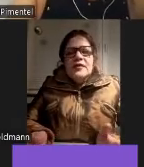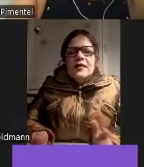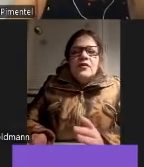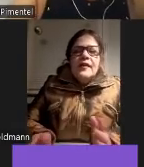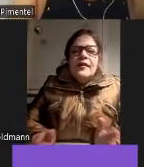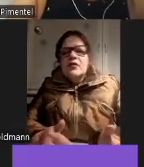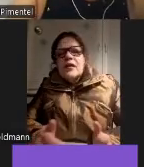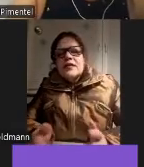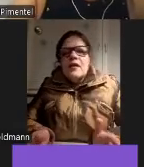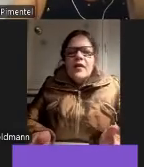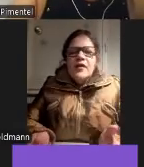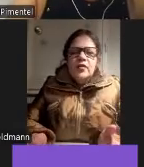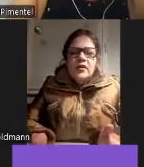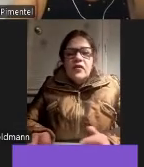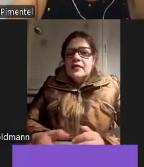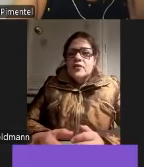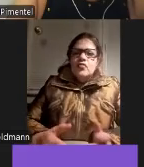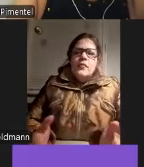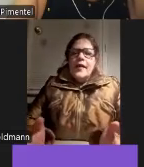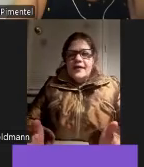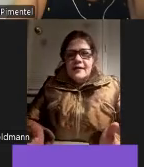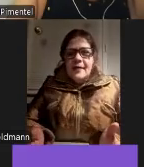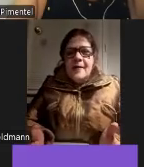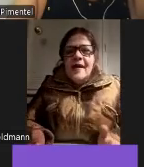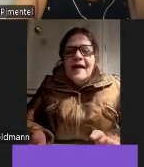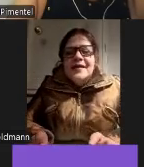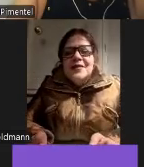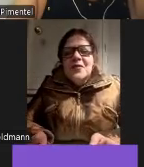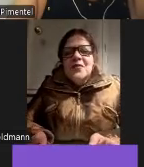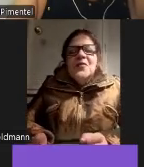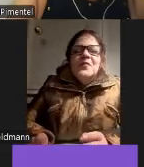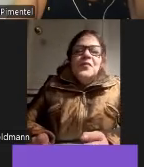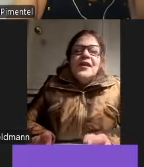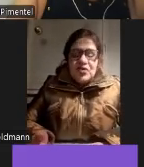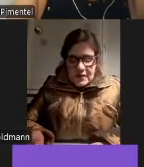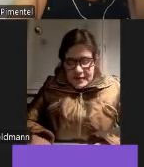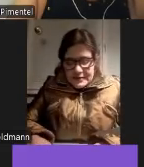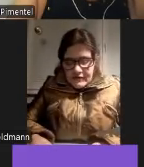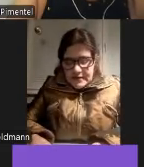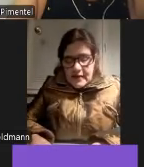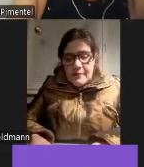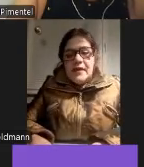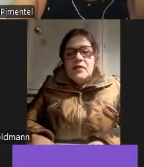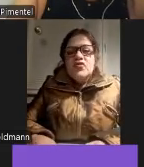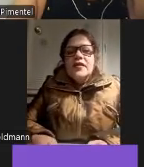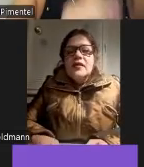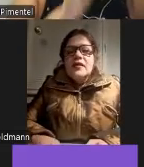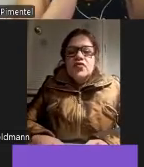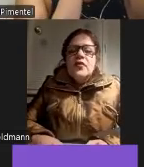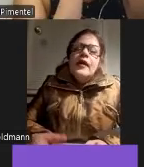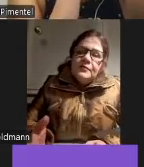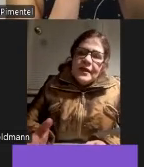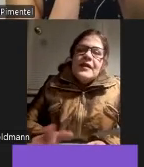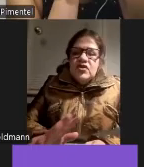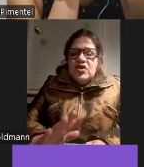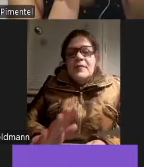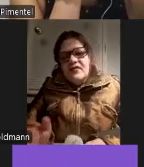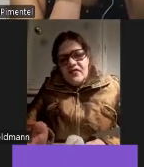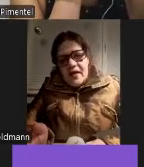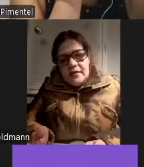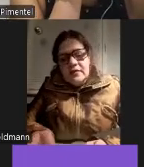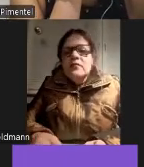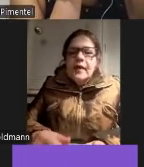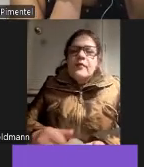todas as células, o que está entre uma célula e outra, aí foi a descoberta. Então, porque a gente pensava sempre que os líquidos, a gente pensava